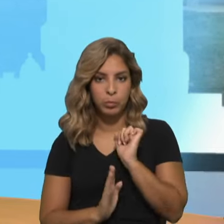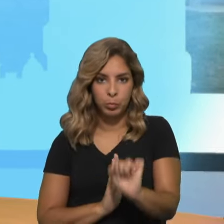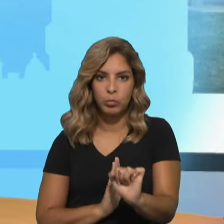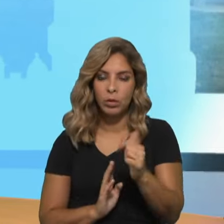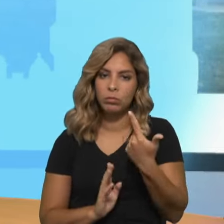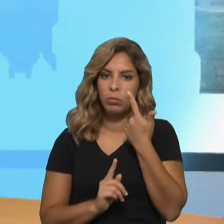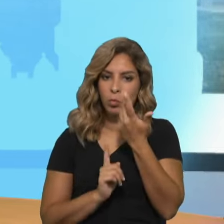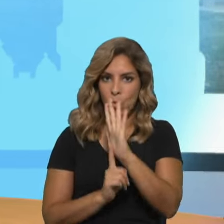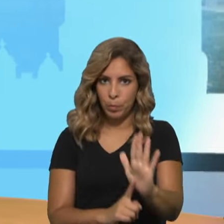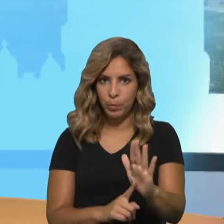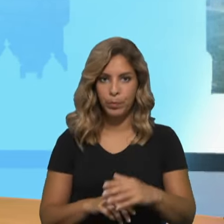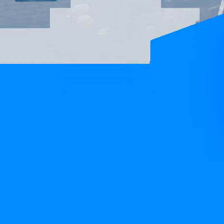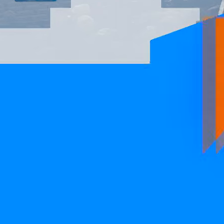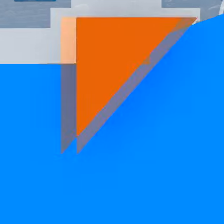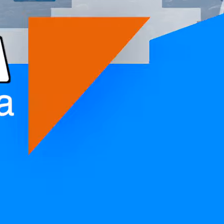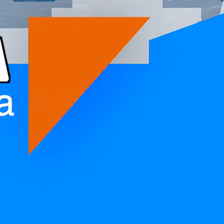para lhe